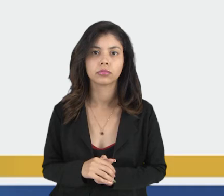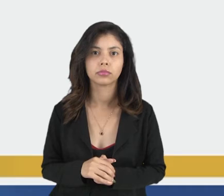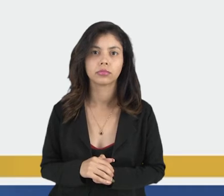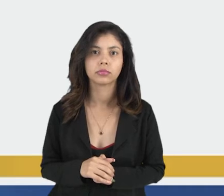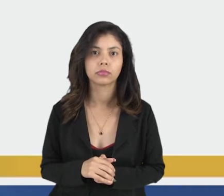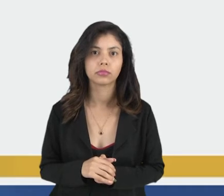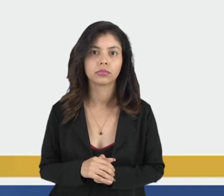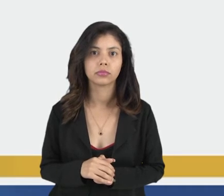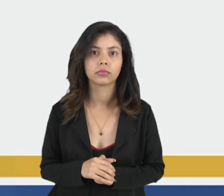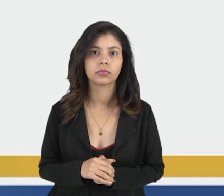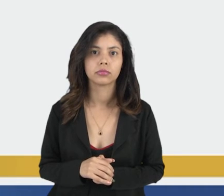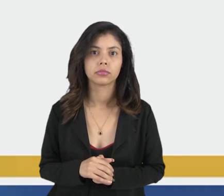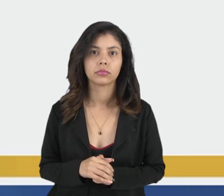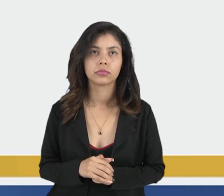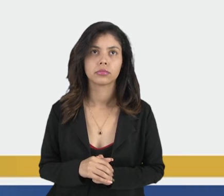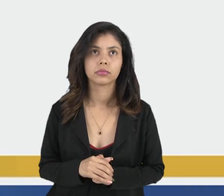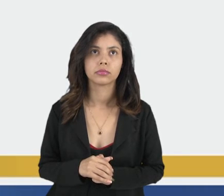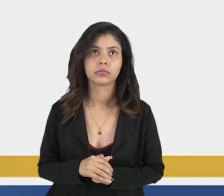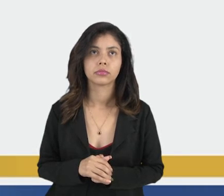quadrados.